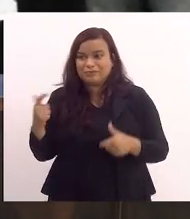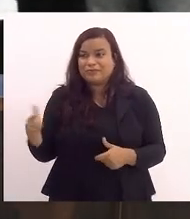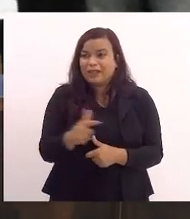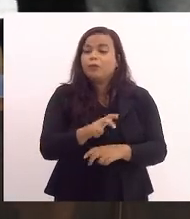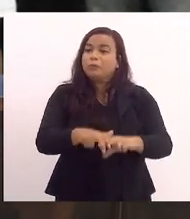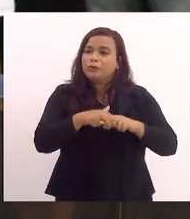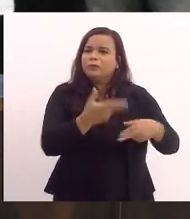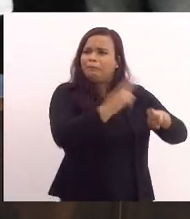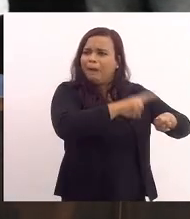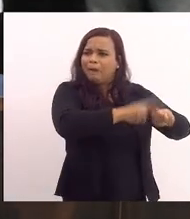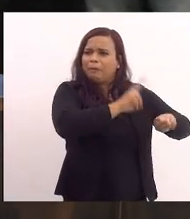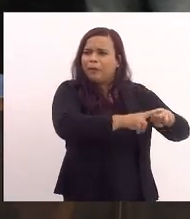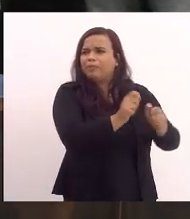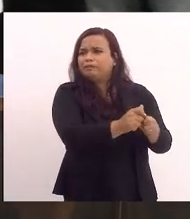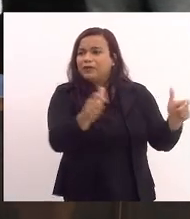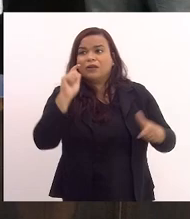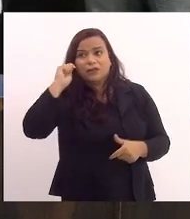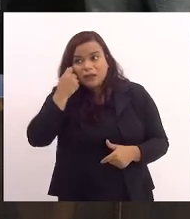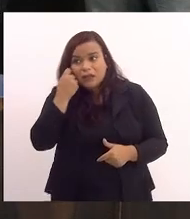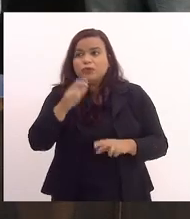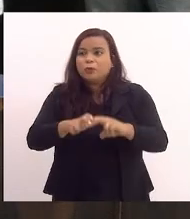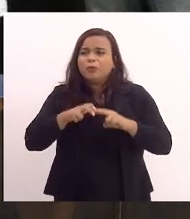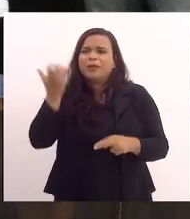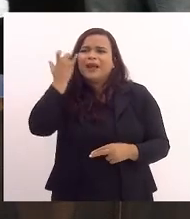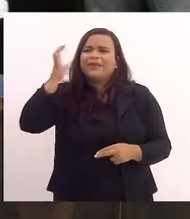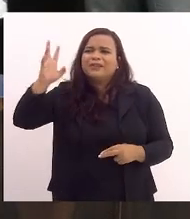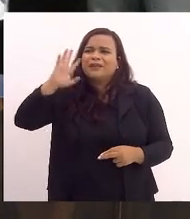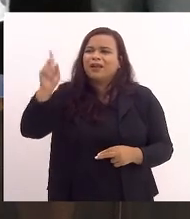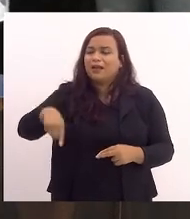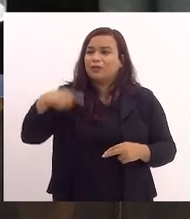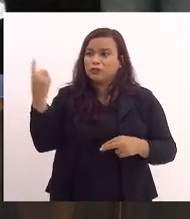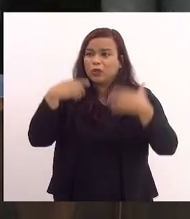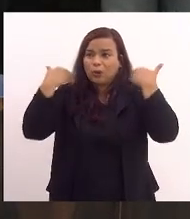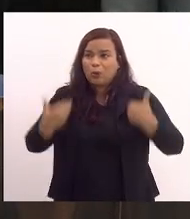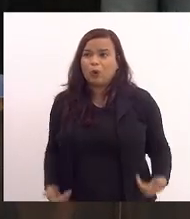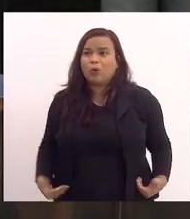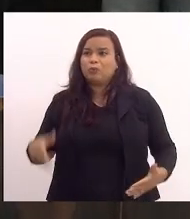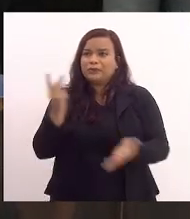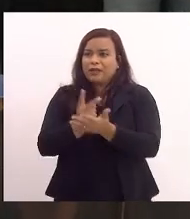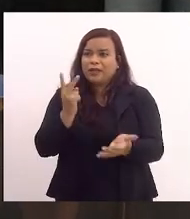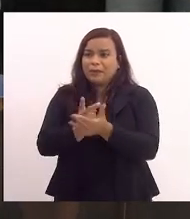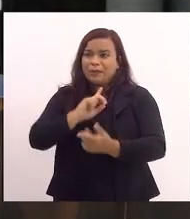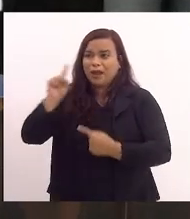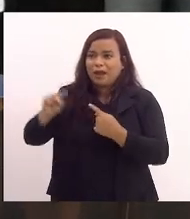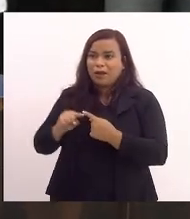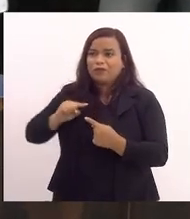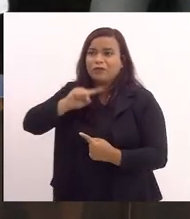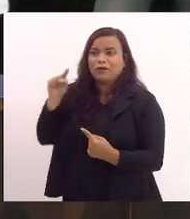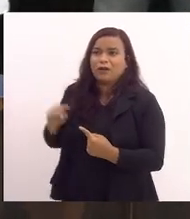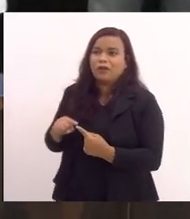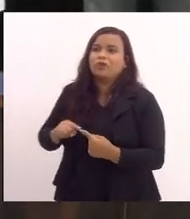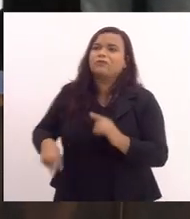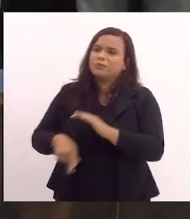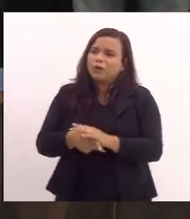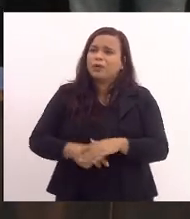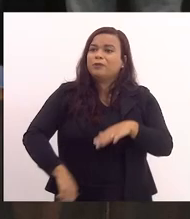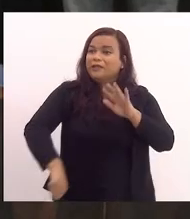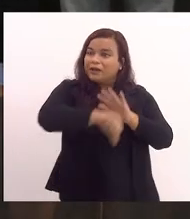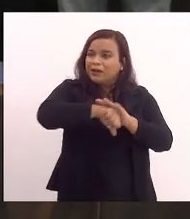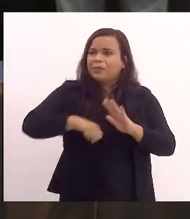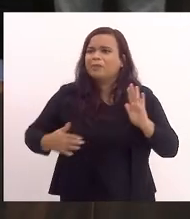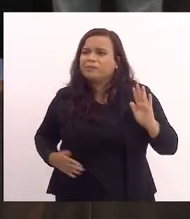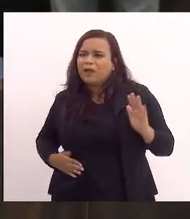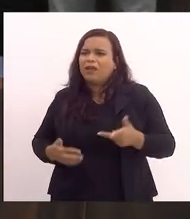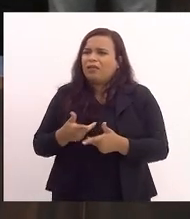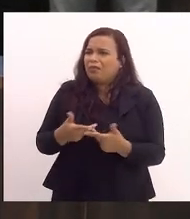massa. Por isso essa ideia constante que nossos corpos, eles são alvo da criminalização,